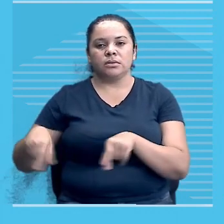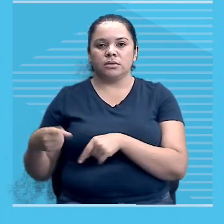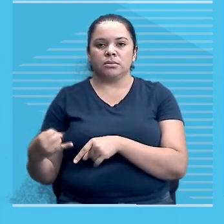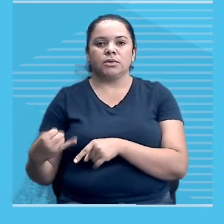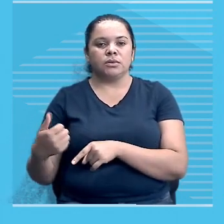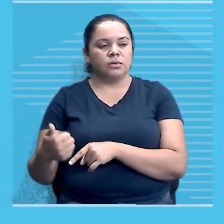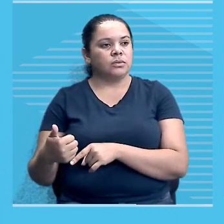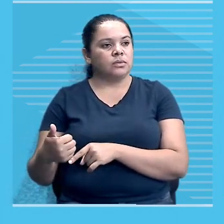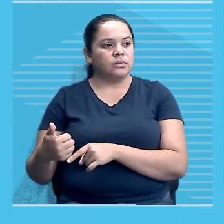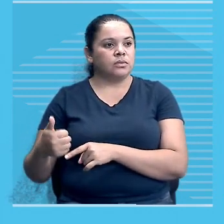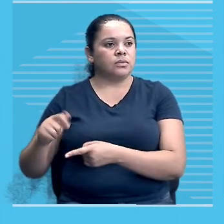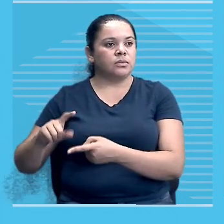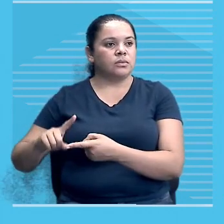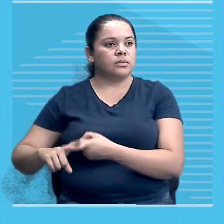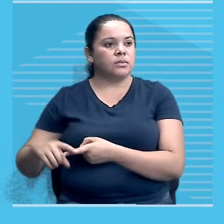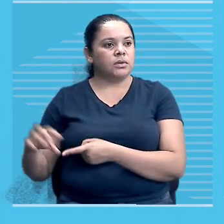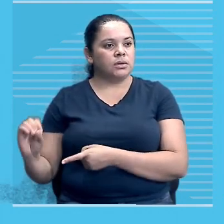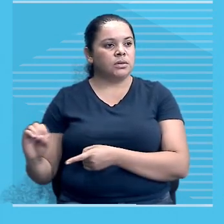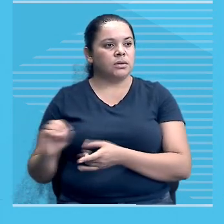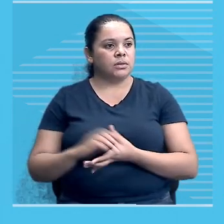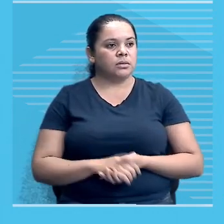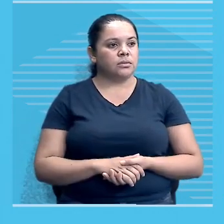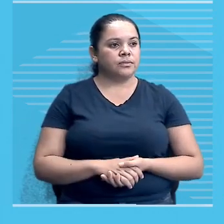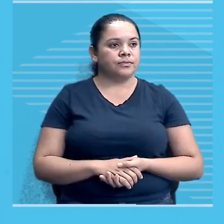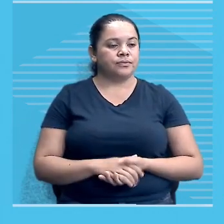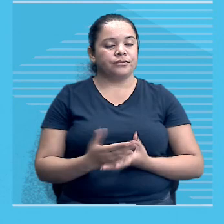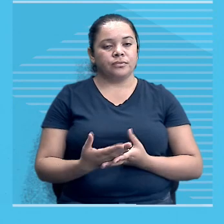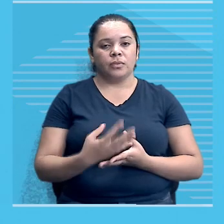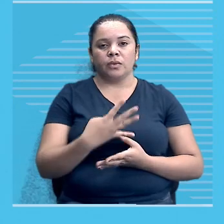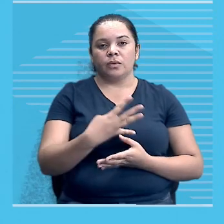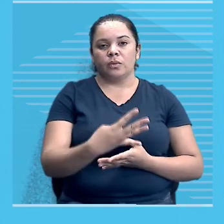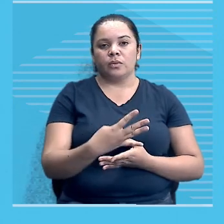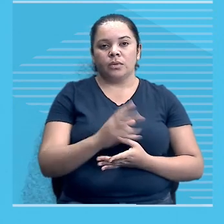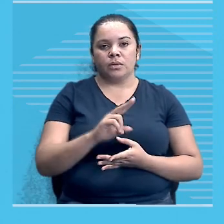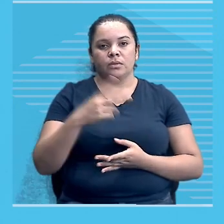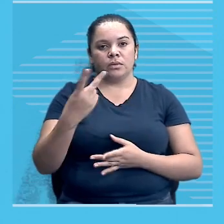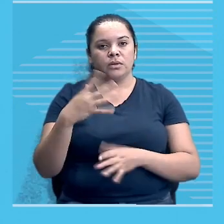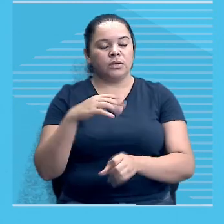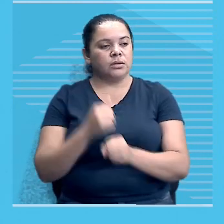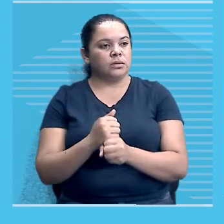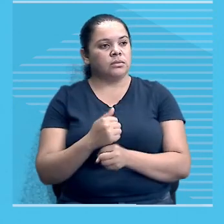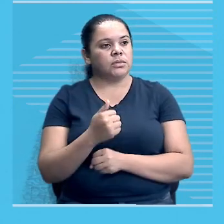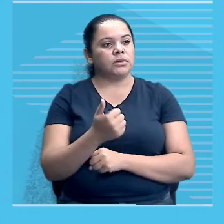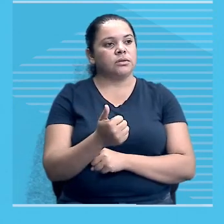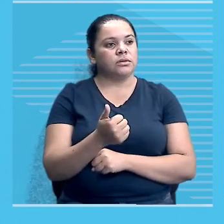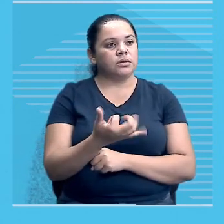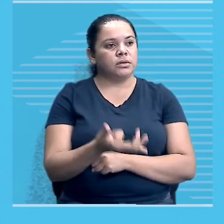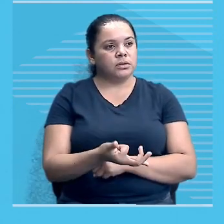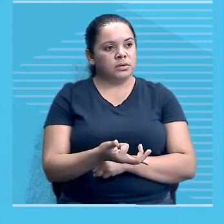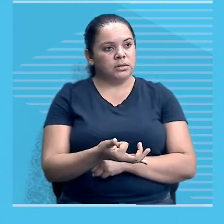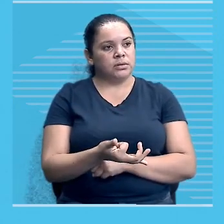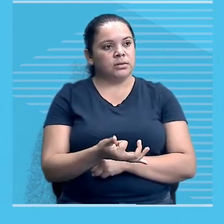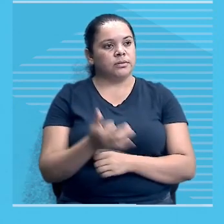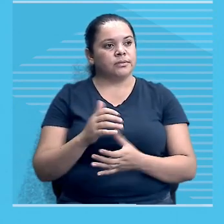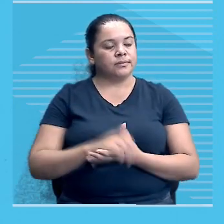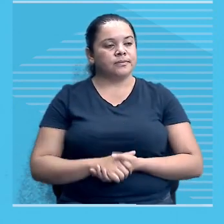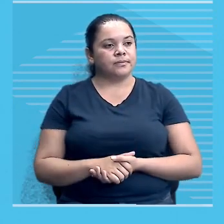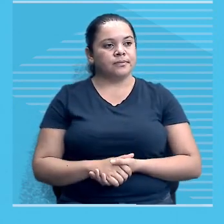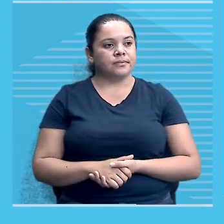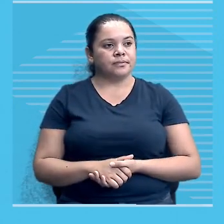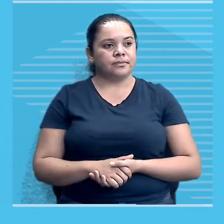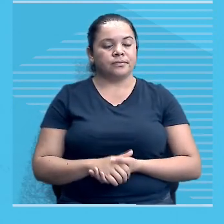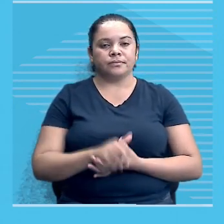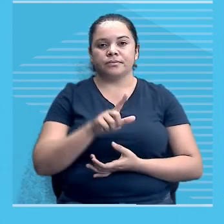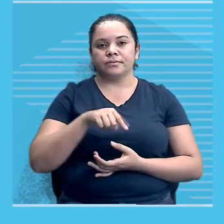16 4 x - 1 x 0 ou alegria estamos brincando com zero é